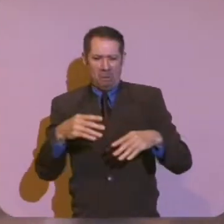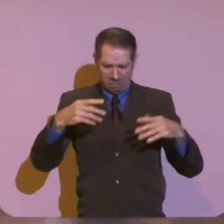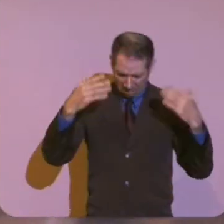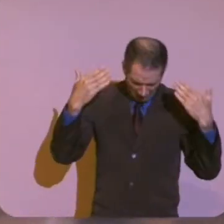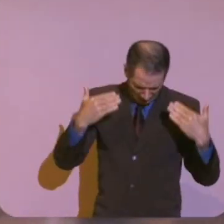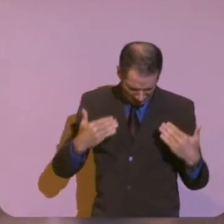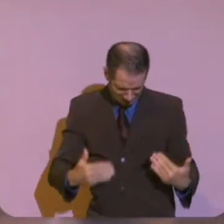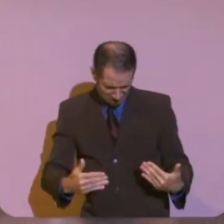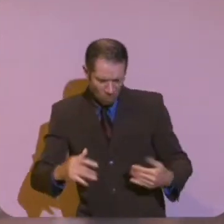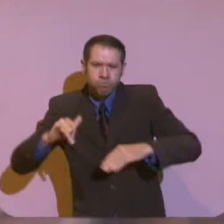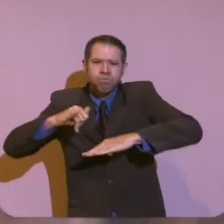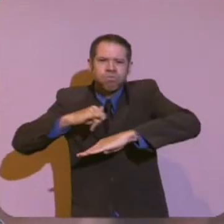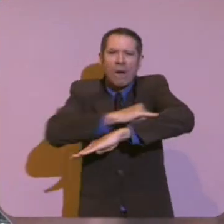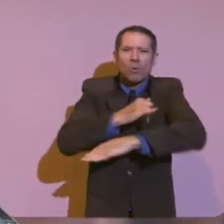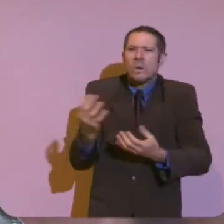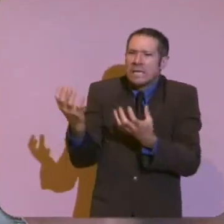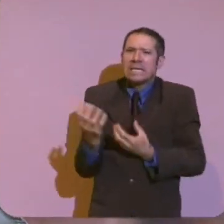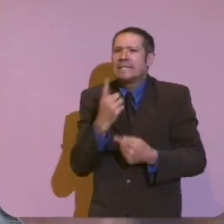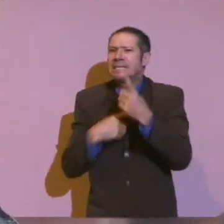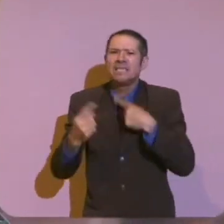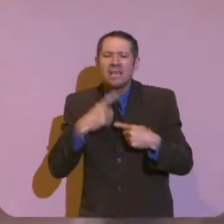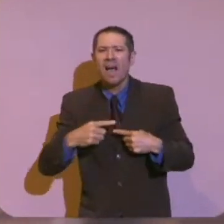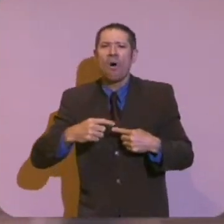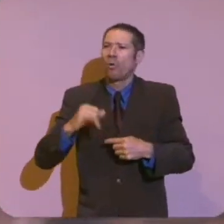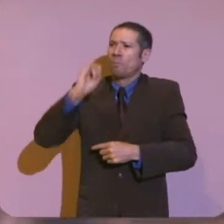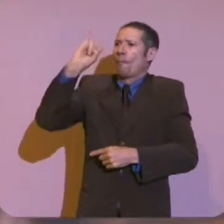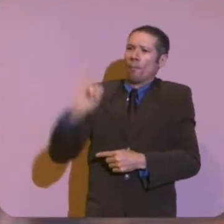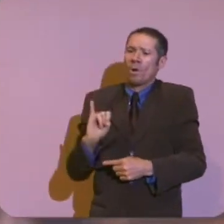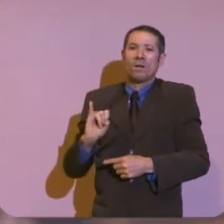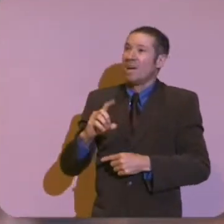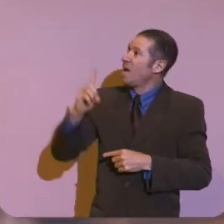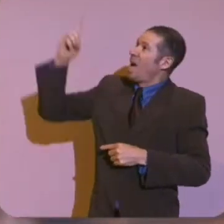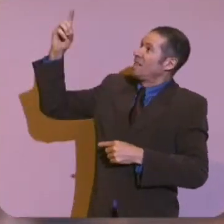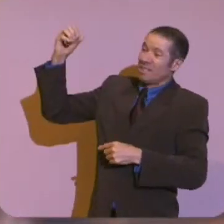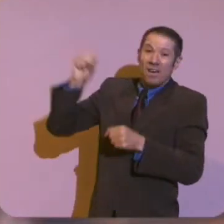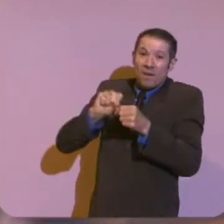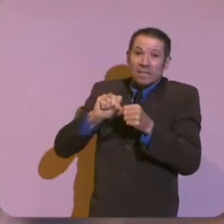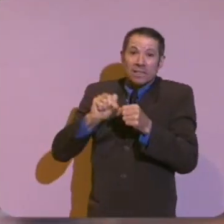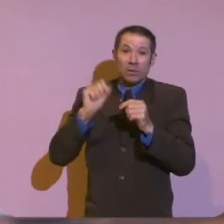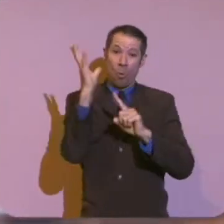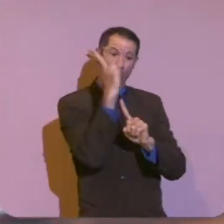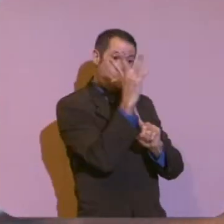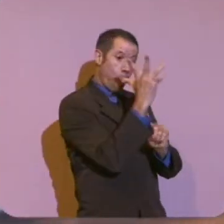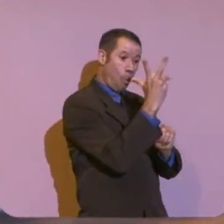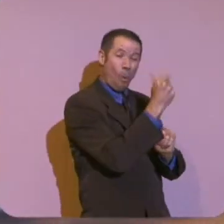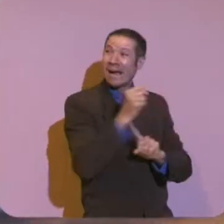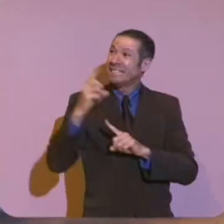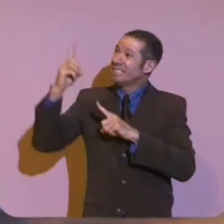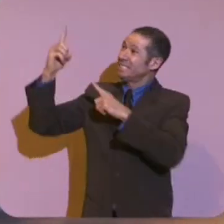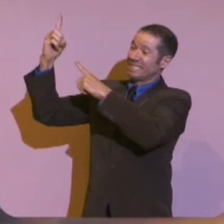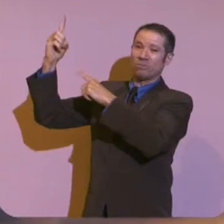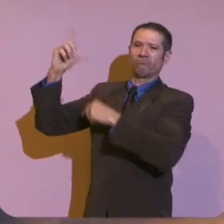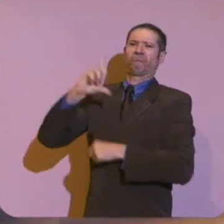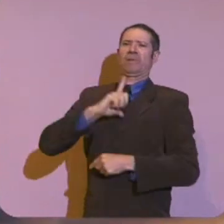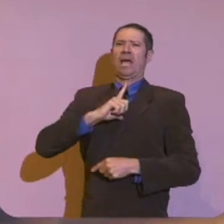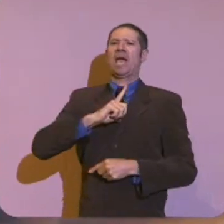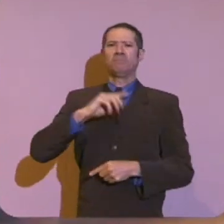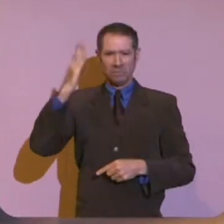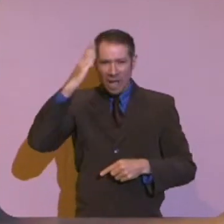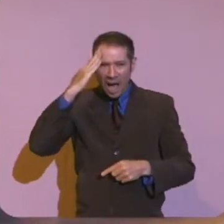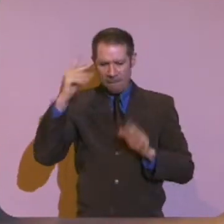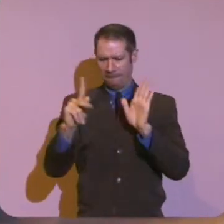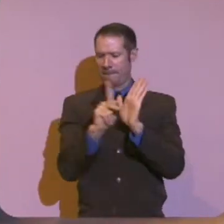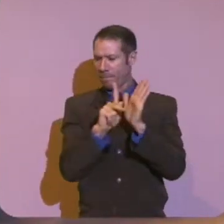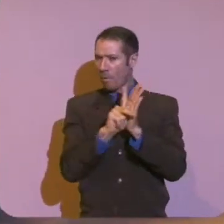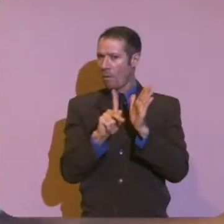mais gordinho? Por que é que você me fez... Não adianta, é Ele que está fazendo, é a arte dele. E Ele tem critérios